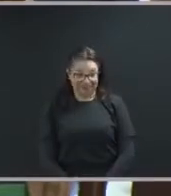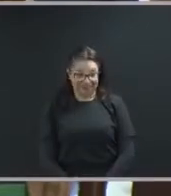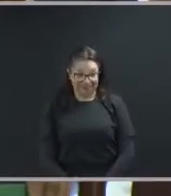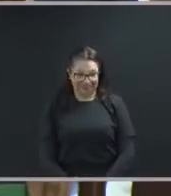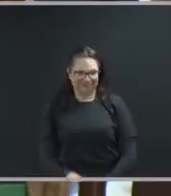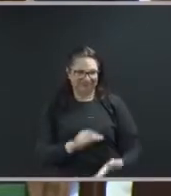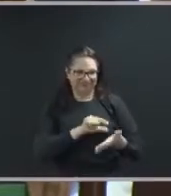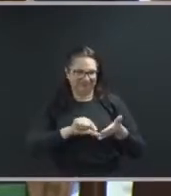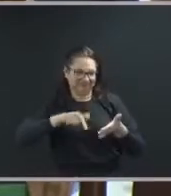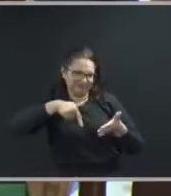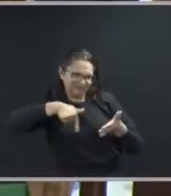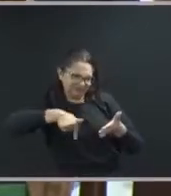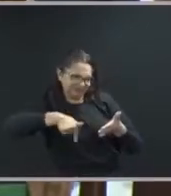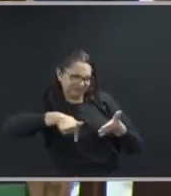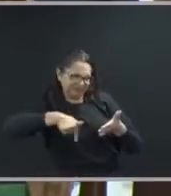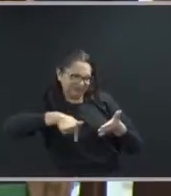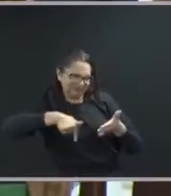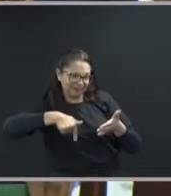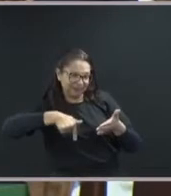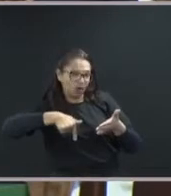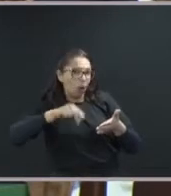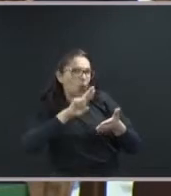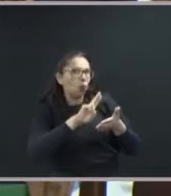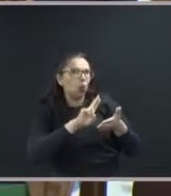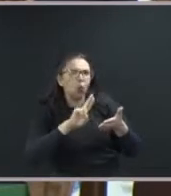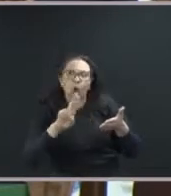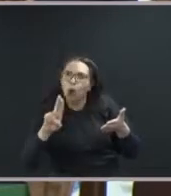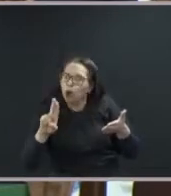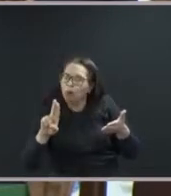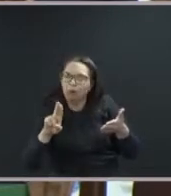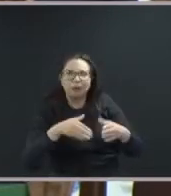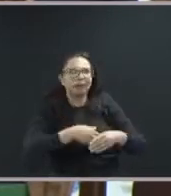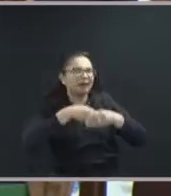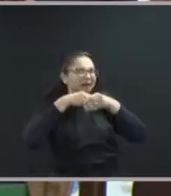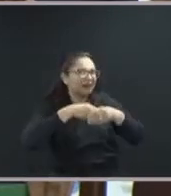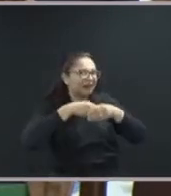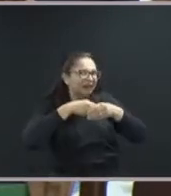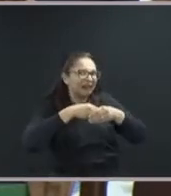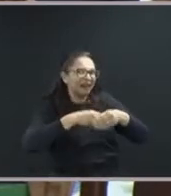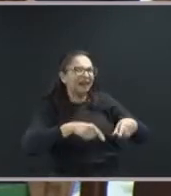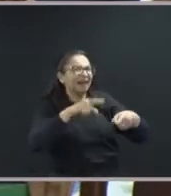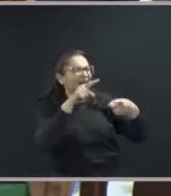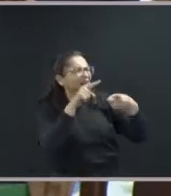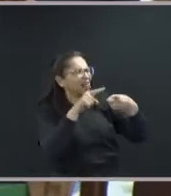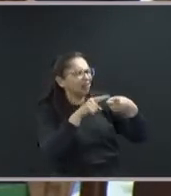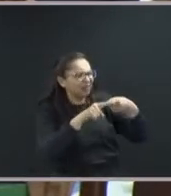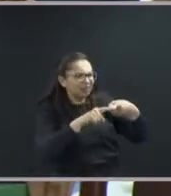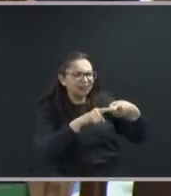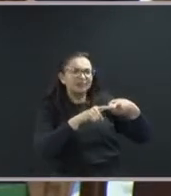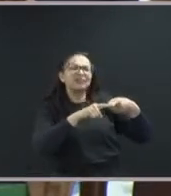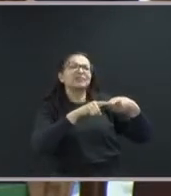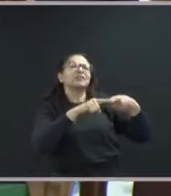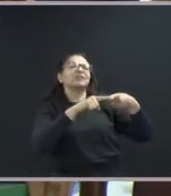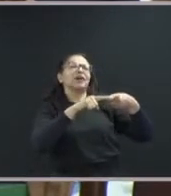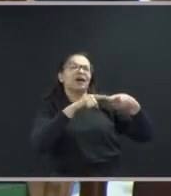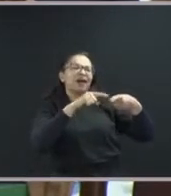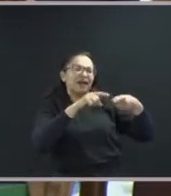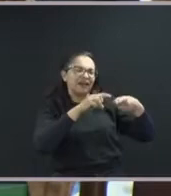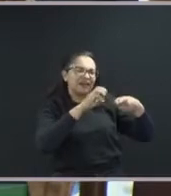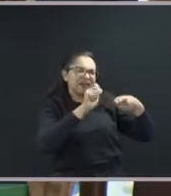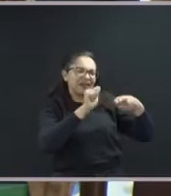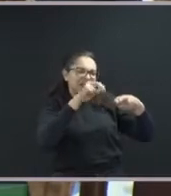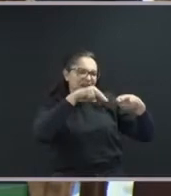Versículo 7. Olha os nomes dos irmãos. Saudai Andrônico e a Júnia, meus parentes e